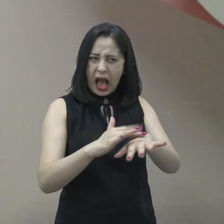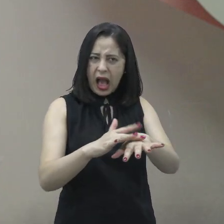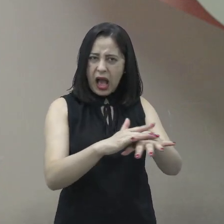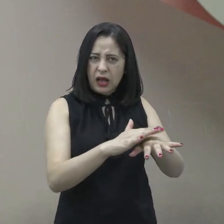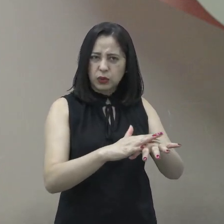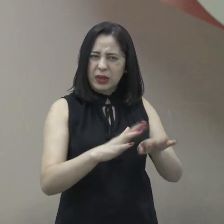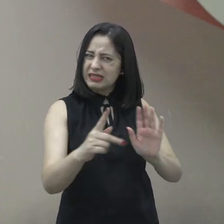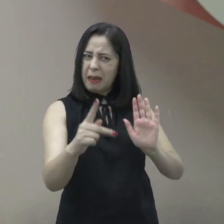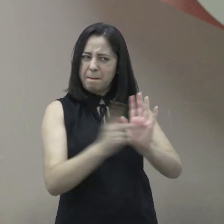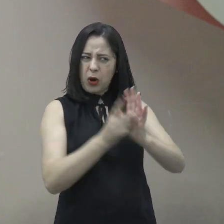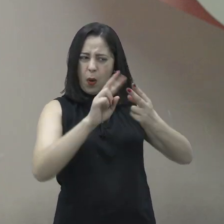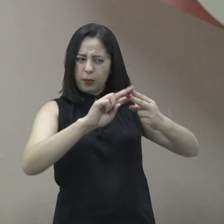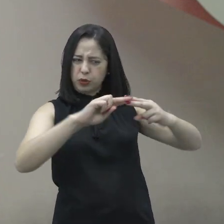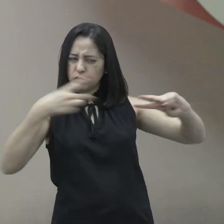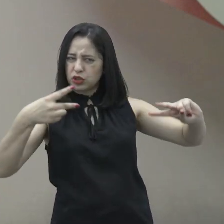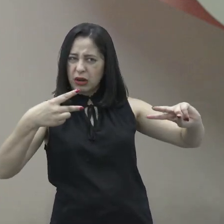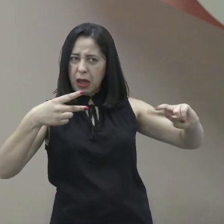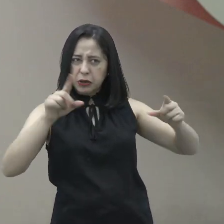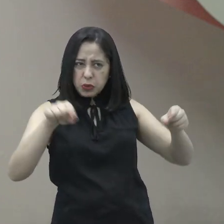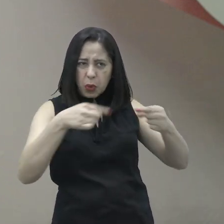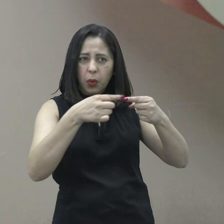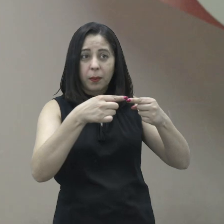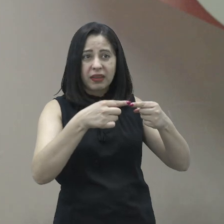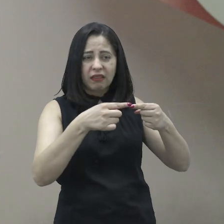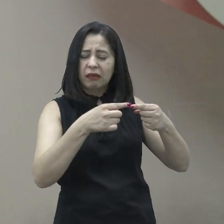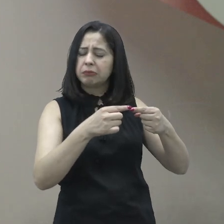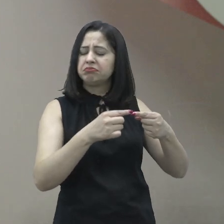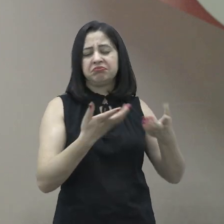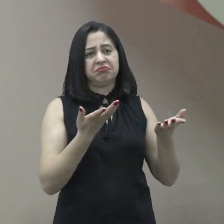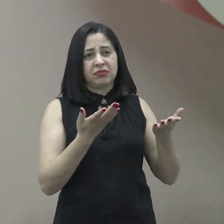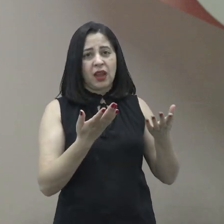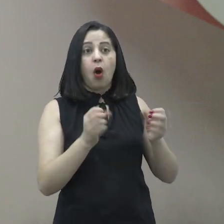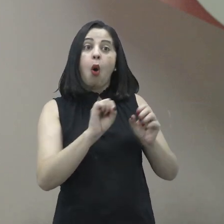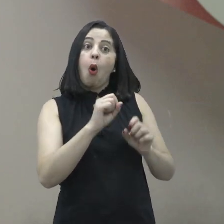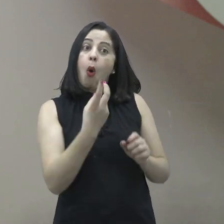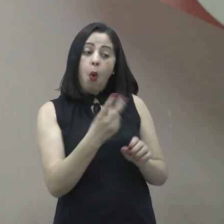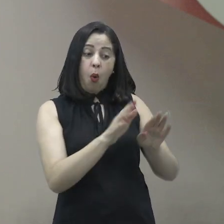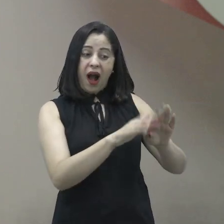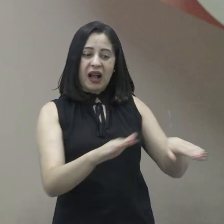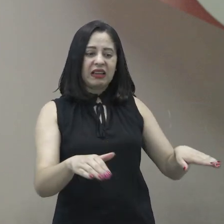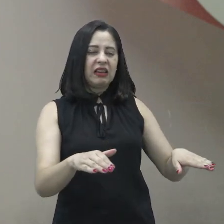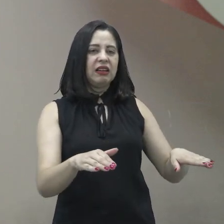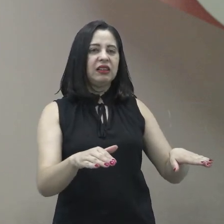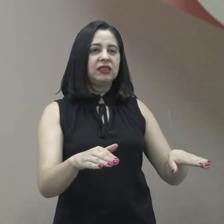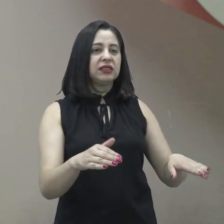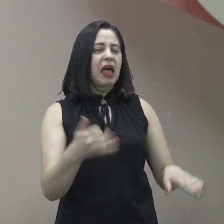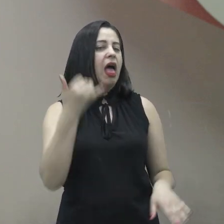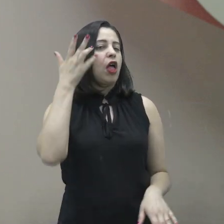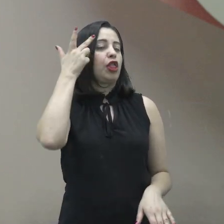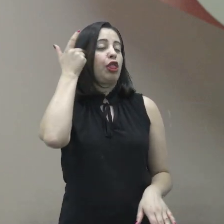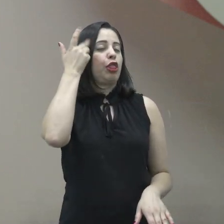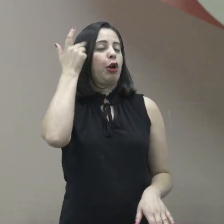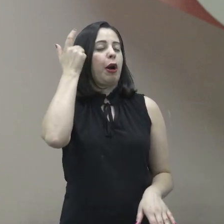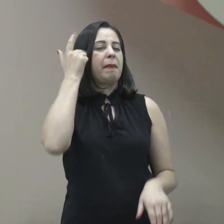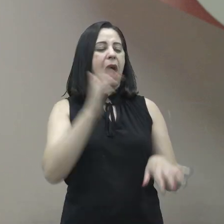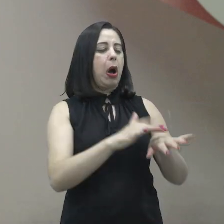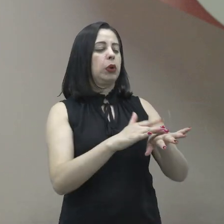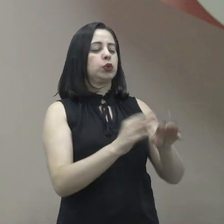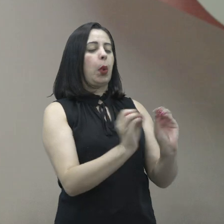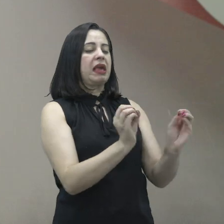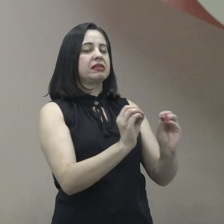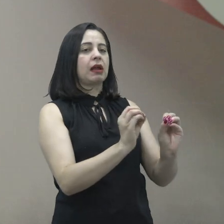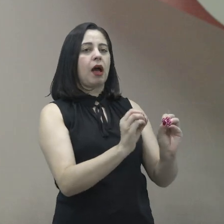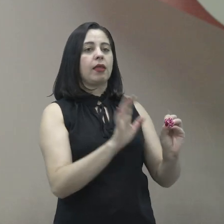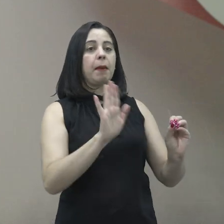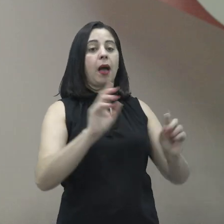assim, está ligada a fatores genéticos ou não? A criança pode desencadear essa doença, mesmo quando o pai ou a mãe nunca teve